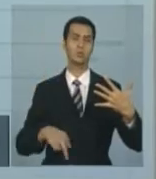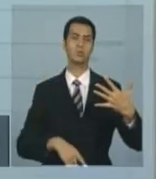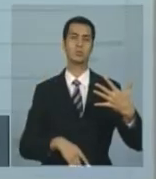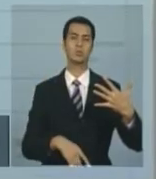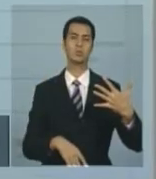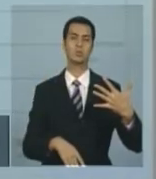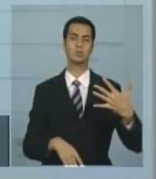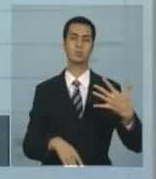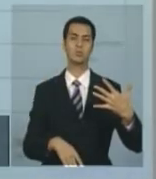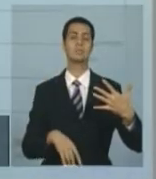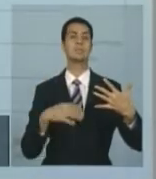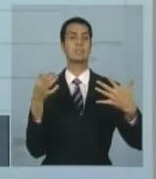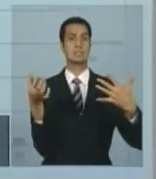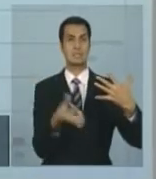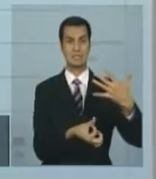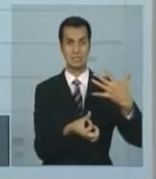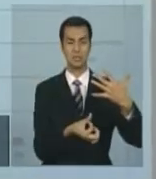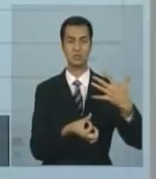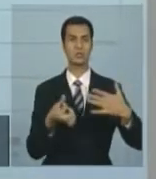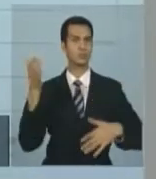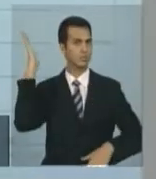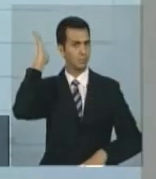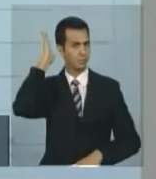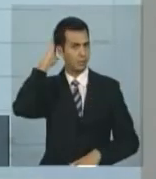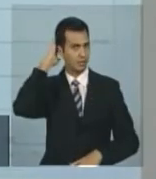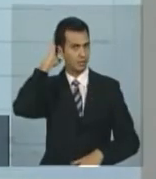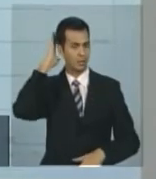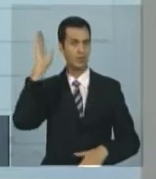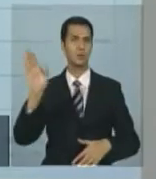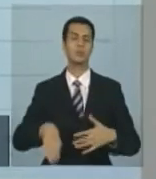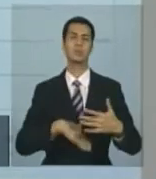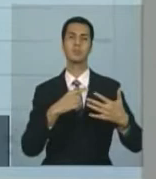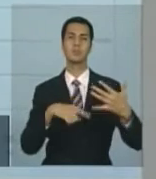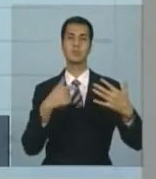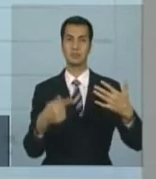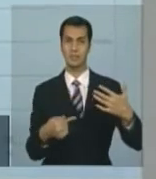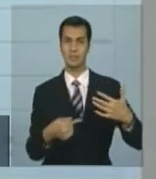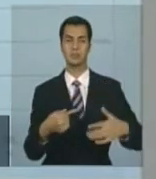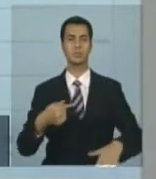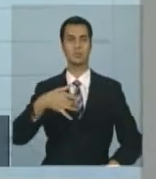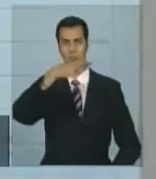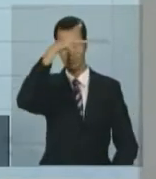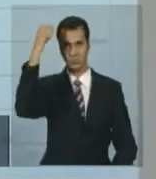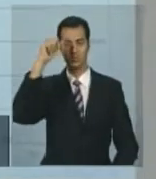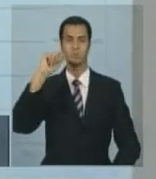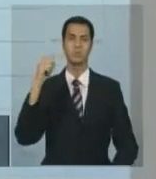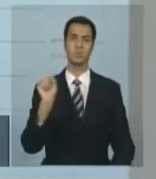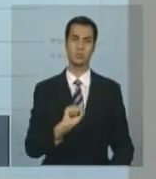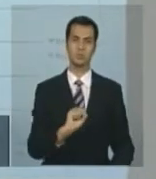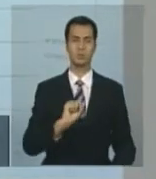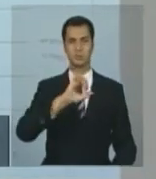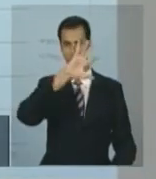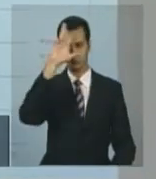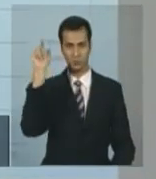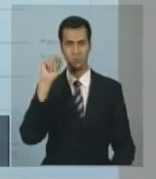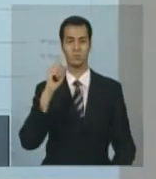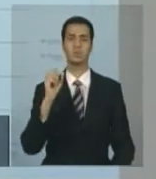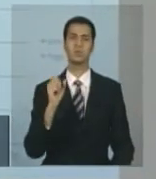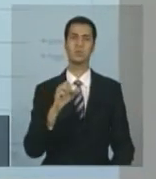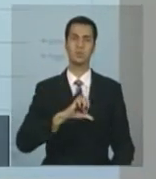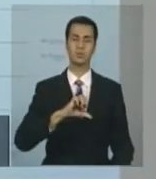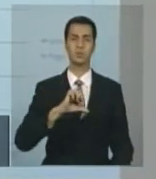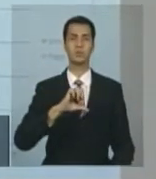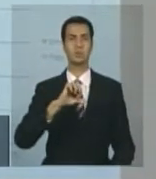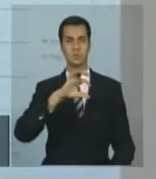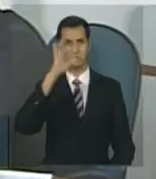em sexto, Paraná, depois, Mato Grosso, Espírito Santo, Rio Grande do Sul,